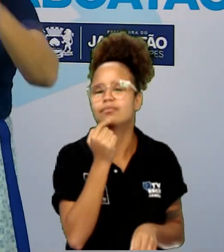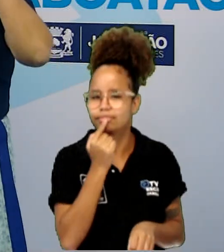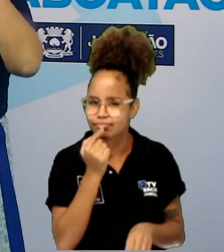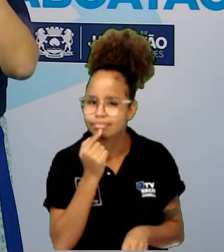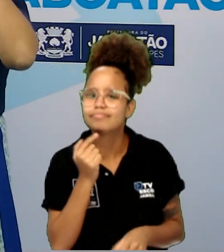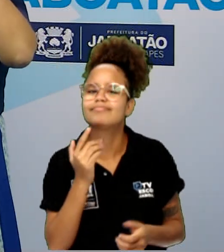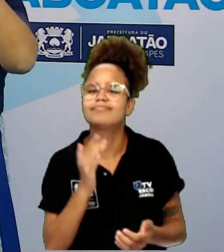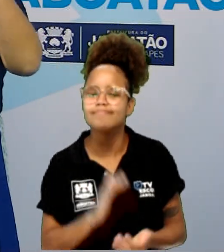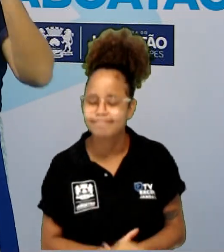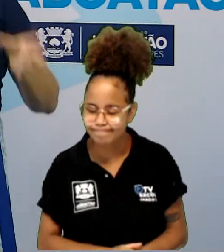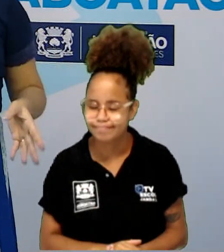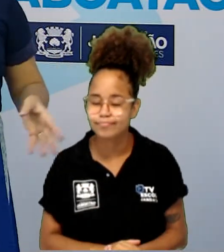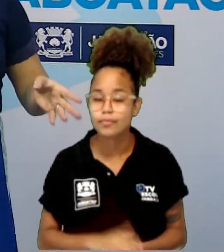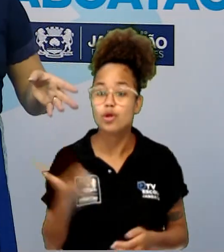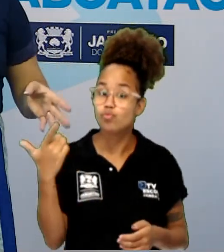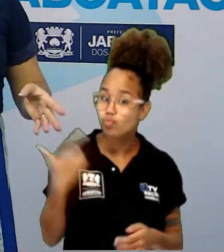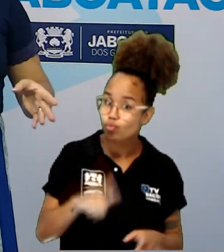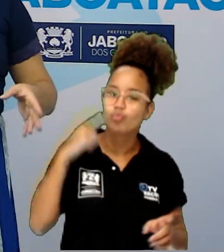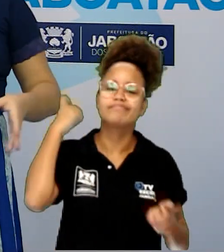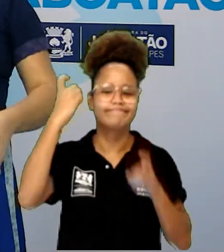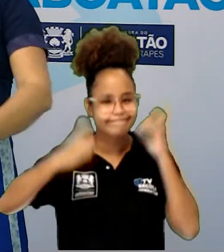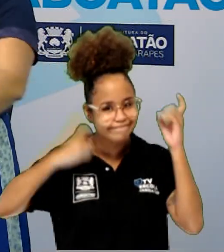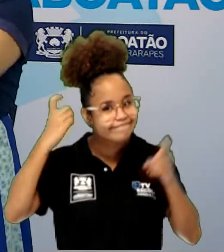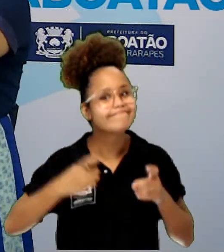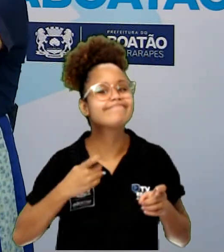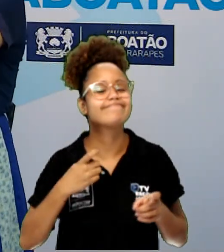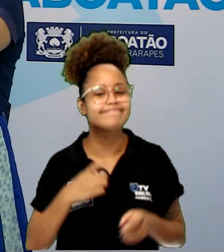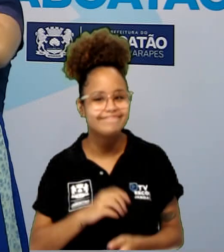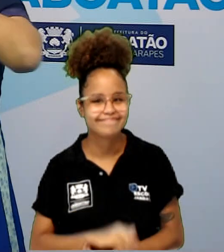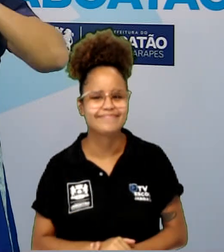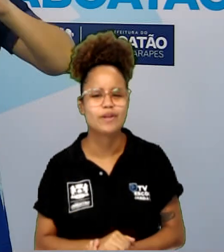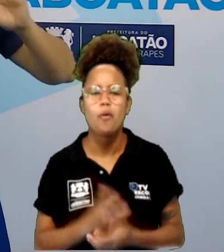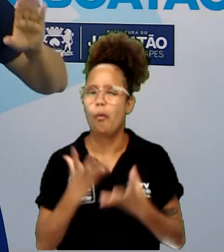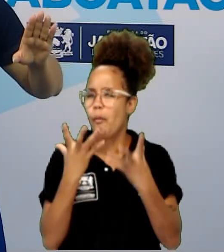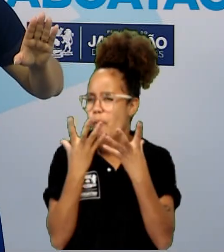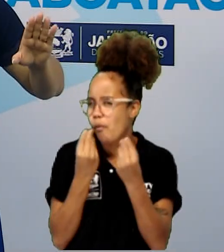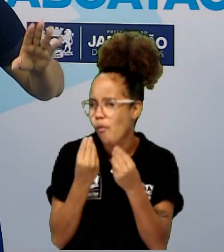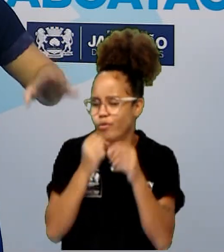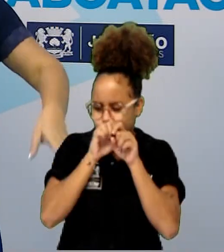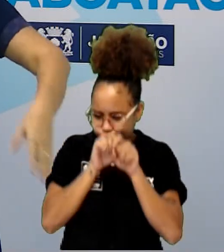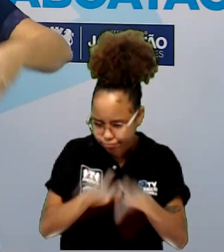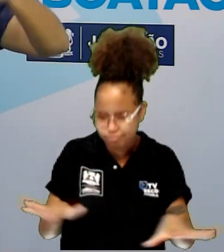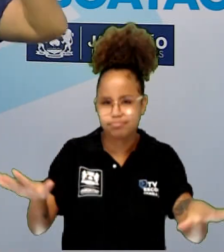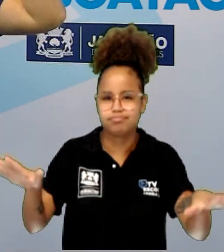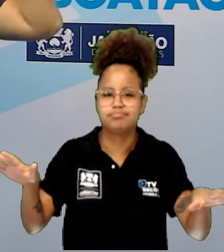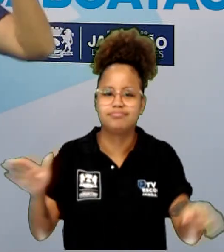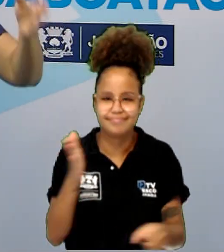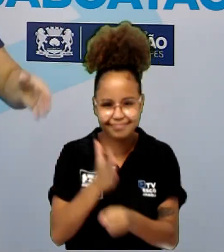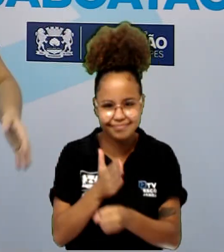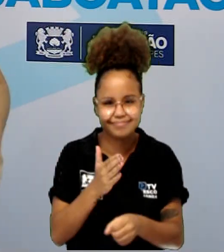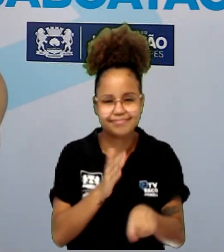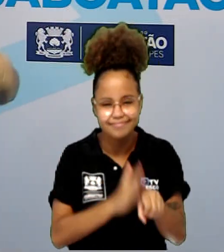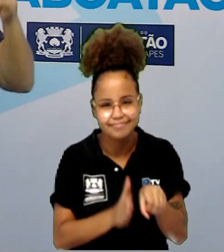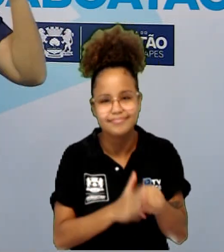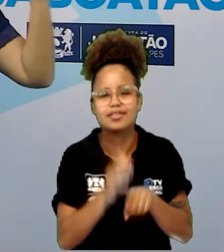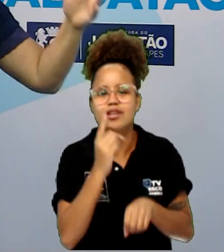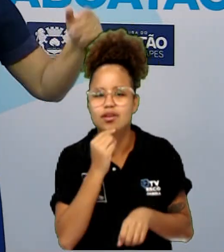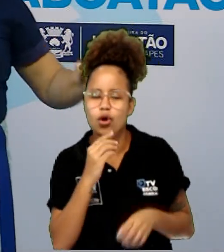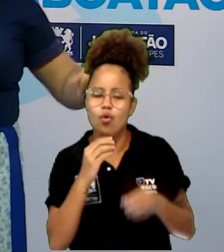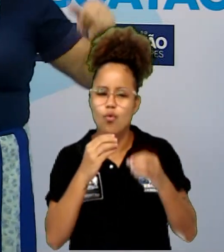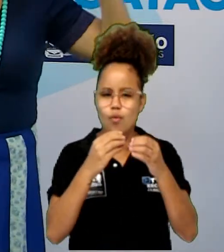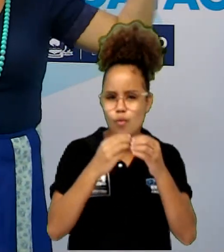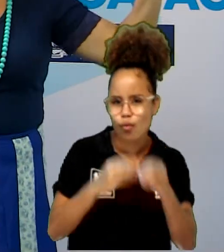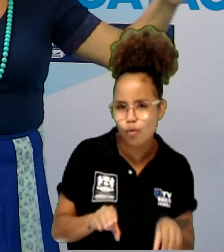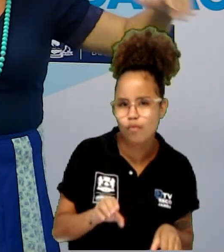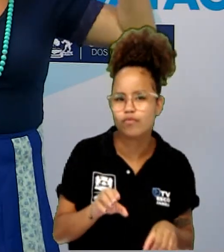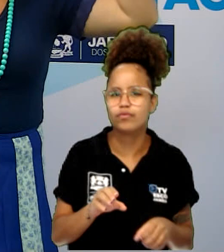e foi aquela confusão. Foi beterraba para tudo quanto era lado. Descia o ovo, as batatas,